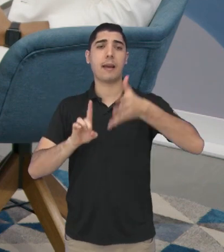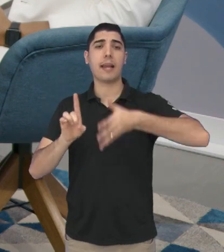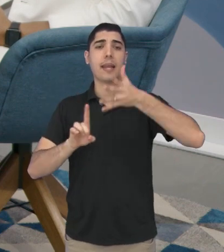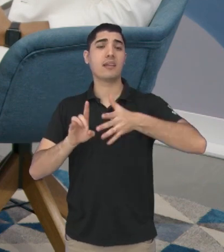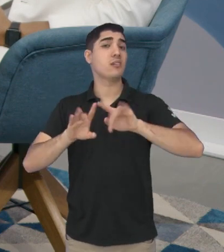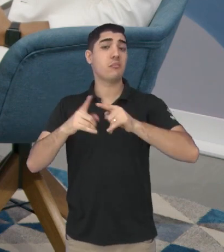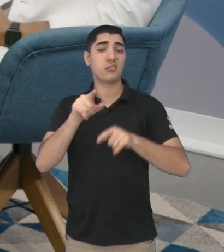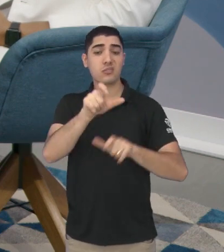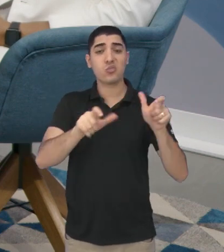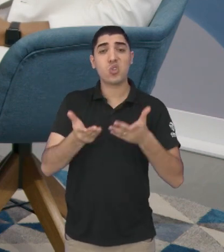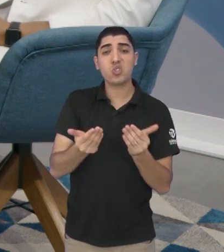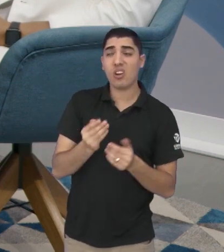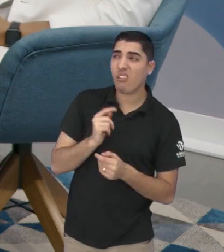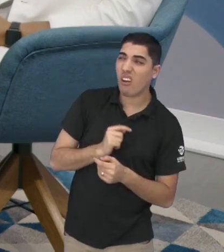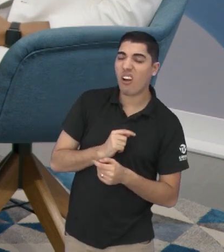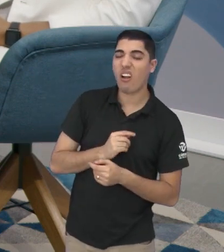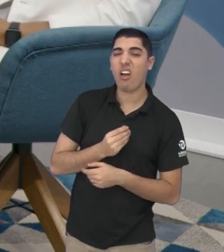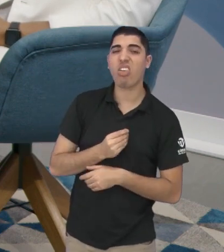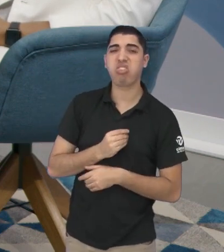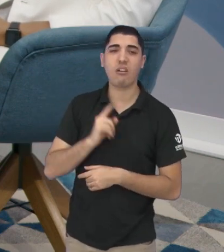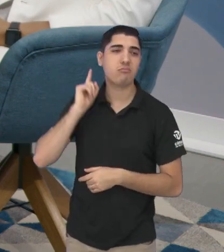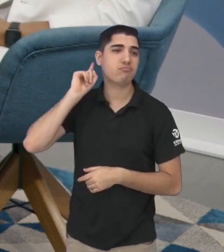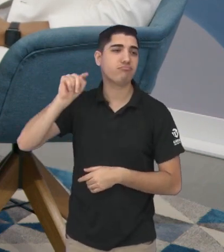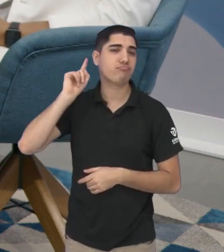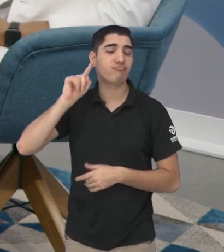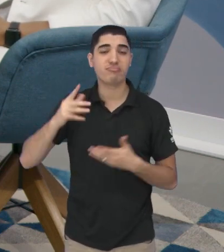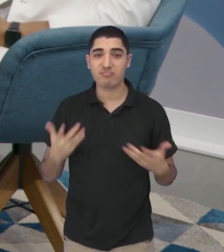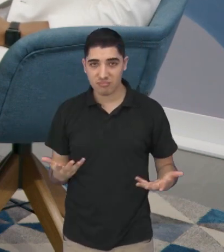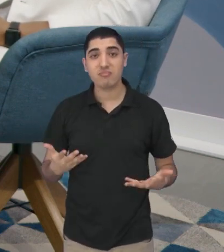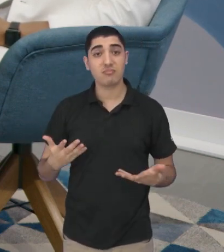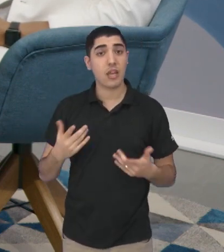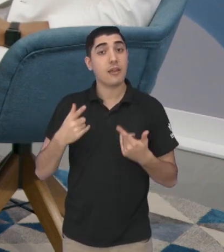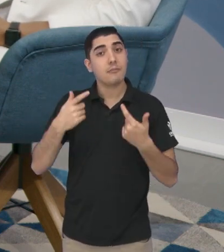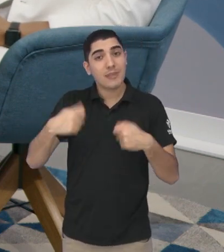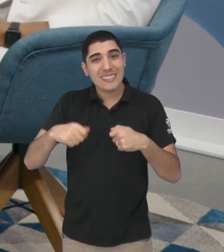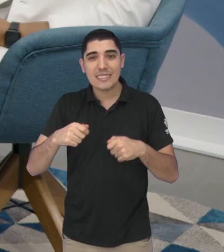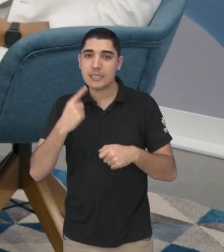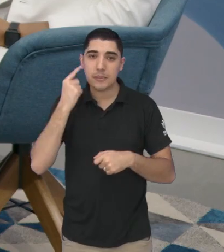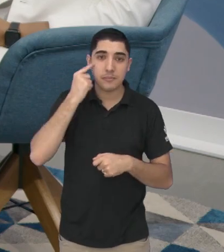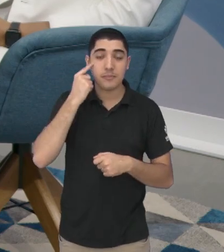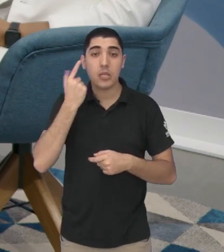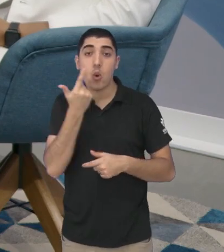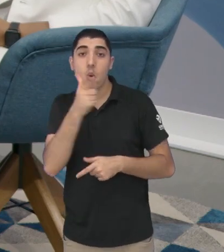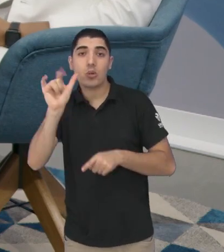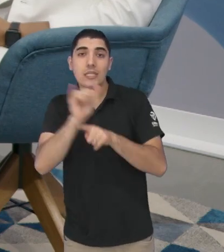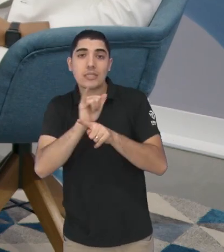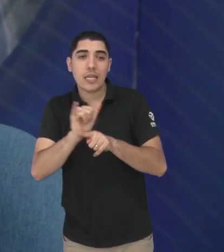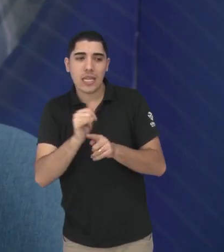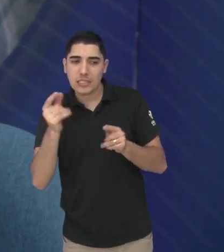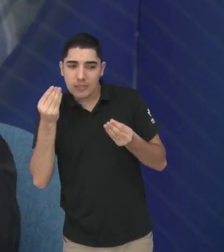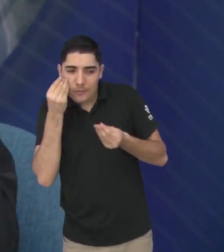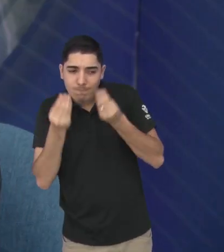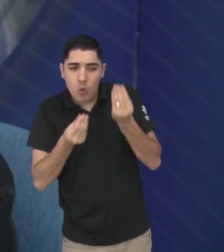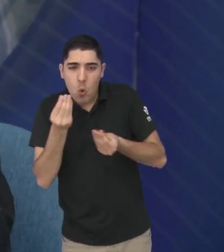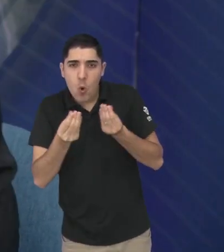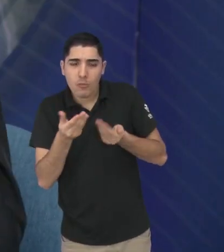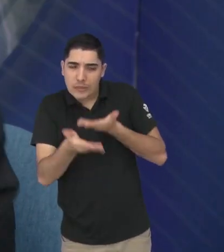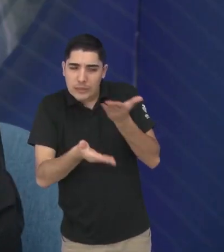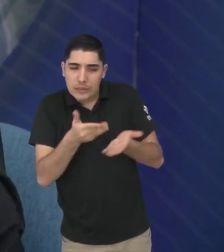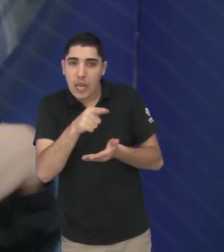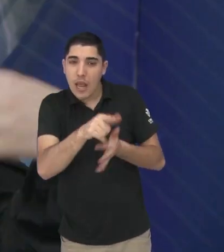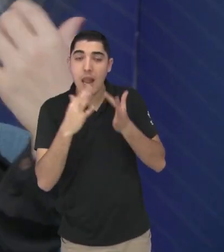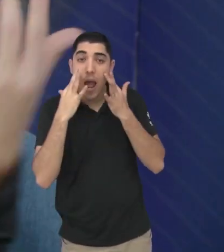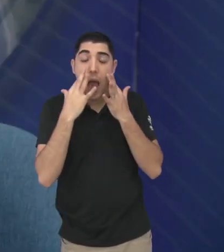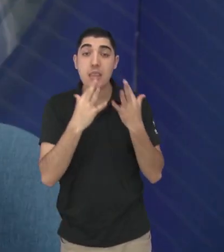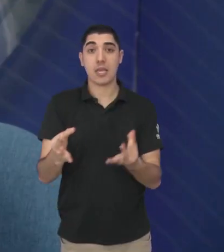o adolescente, principalmente que está numa fase que é difícil chamar atenção, né? Então, qual que é a política nesse sentido